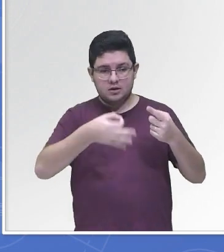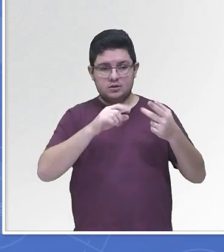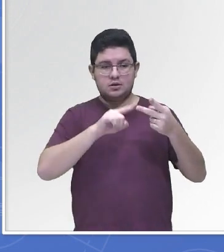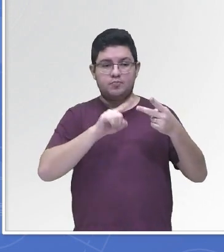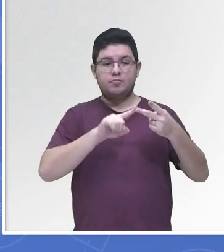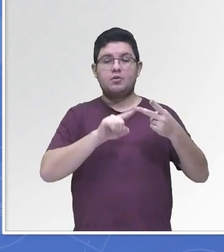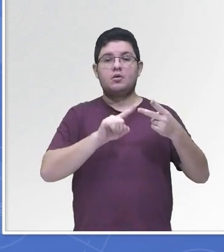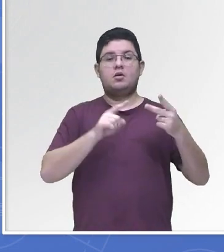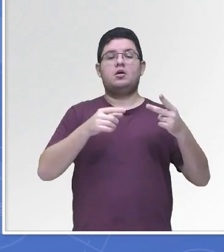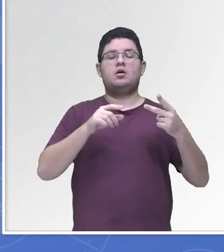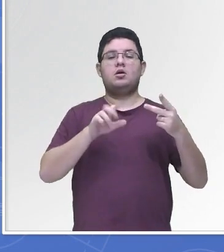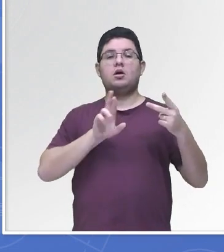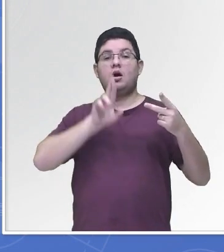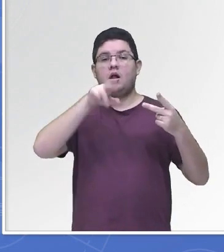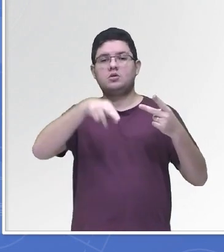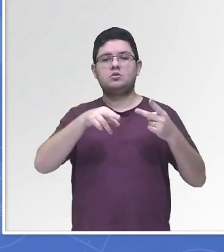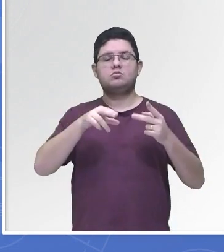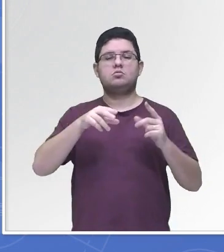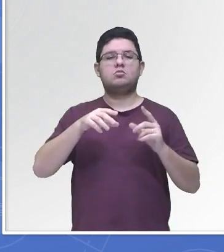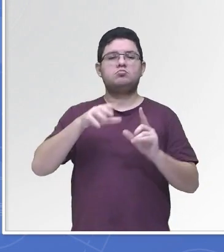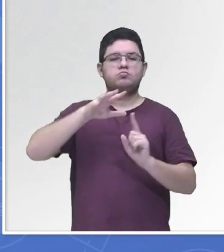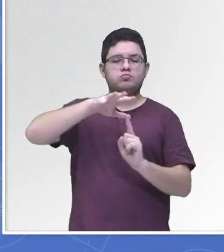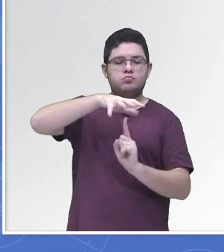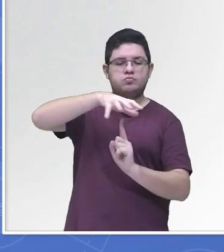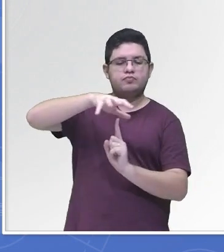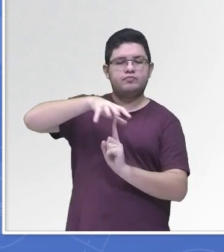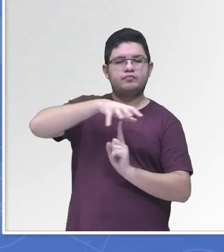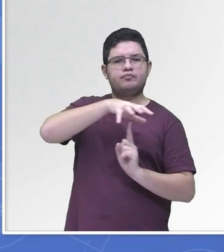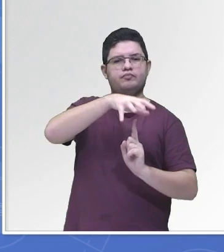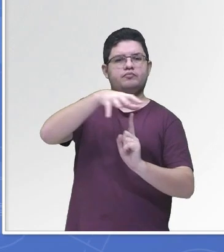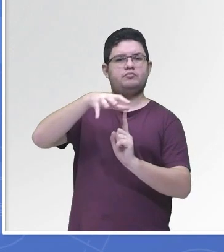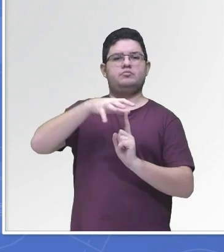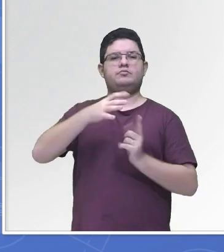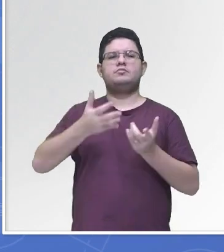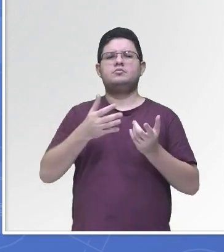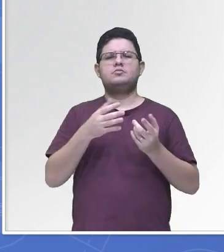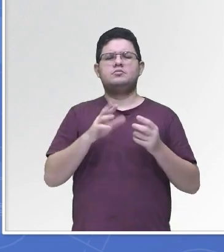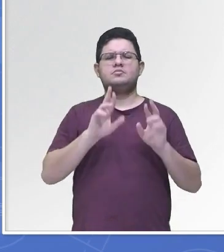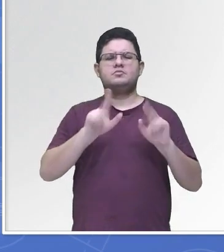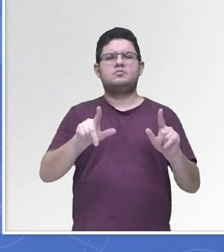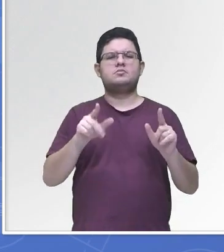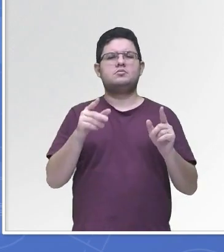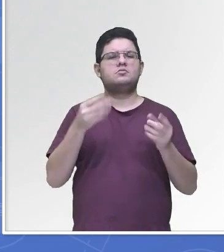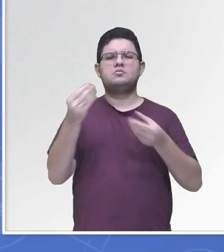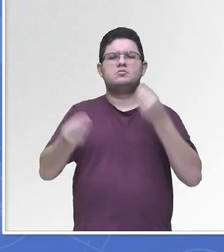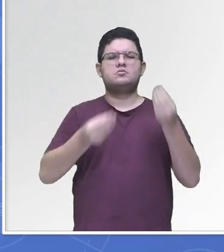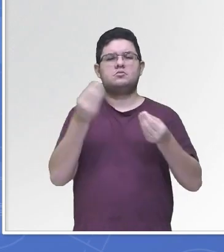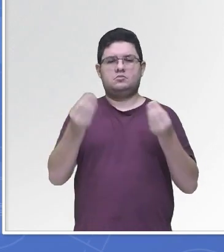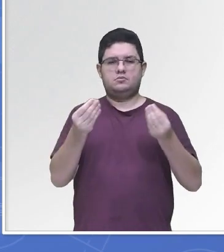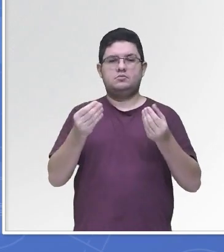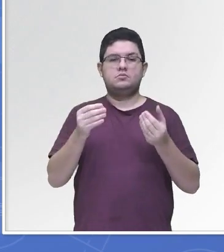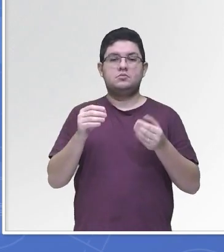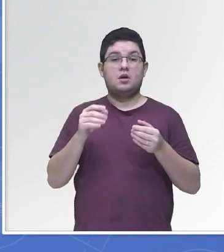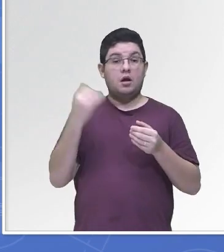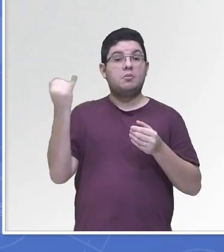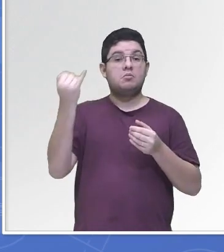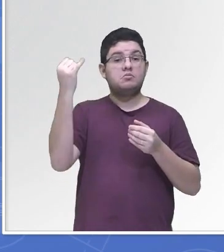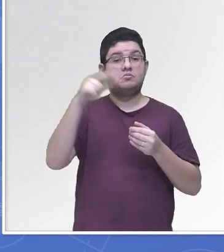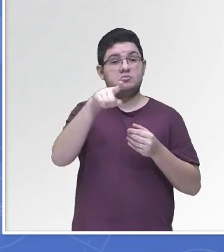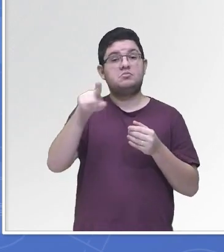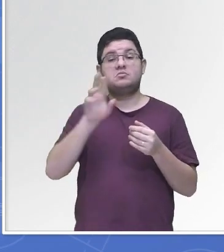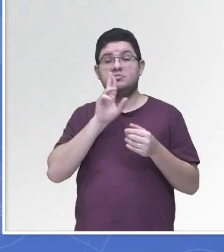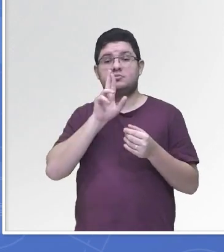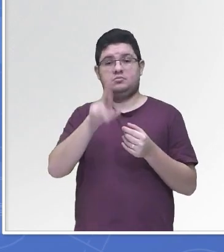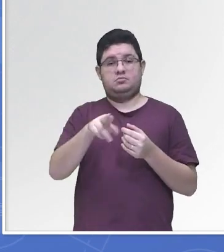aqui é importante para vocês, tá? Porque essa questão aí é pergunta de vestibular também. Vai vir de outras maneiras lá para